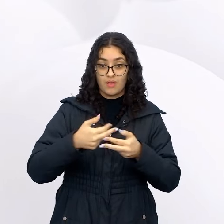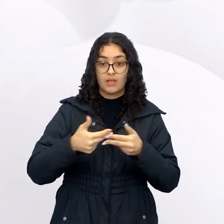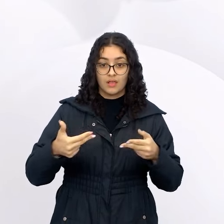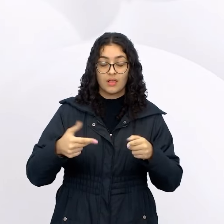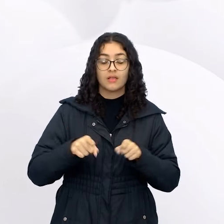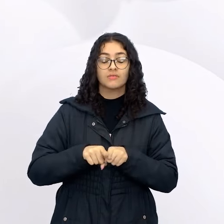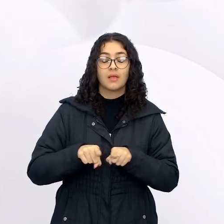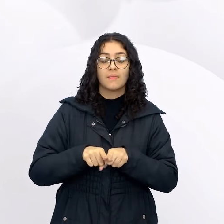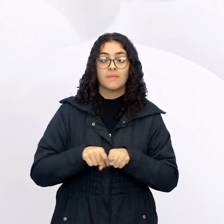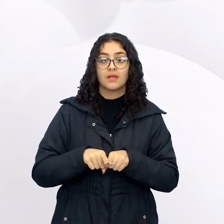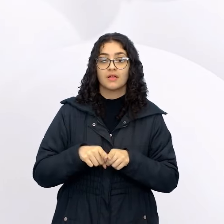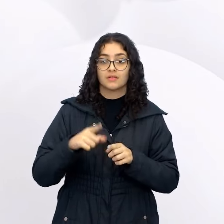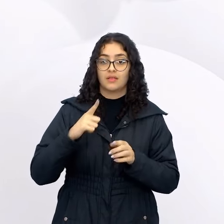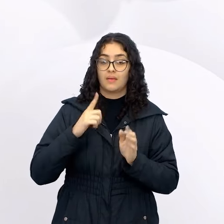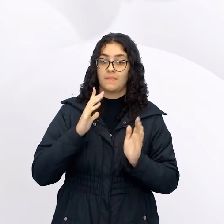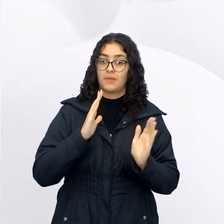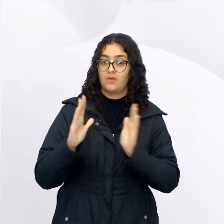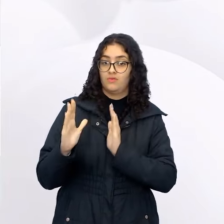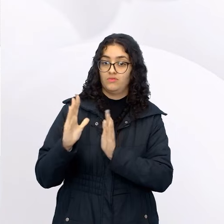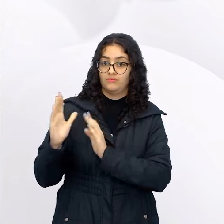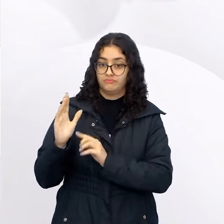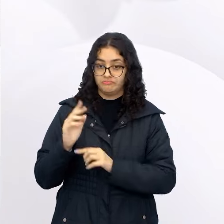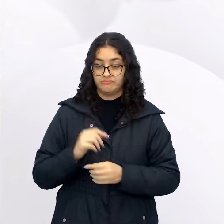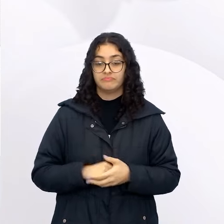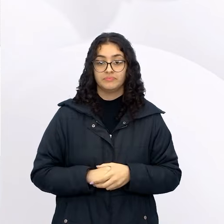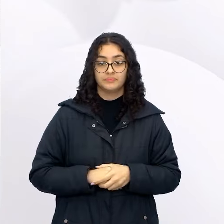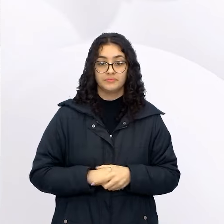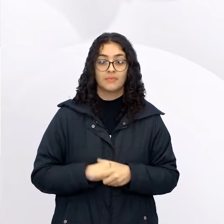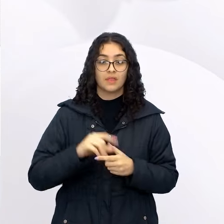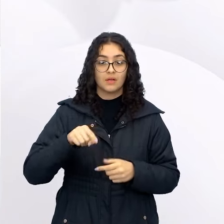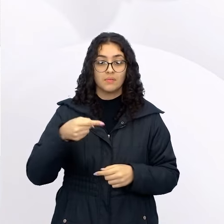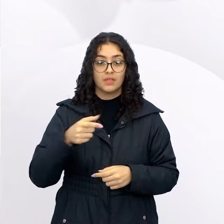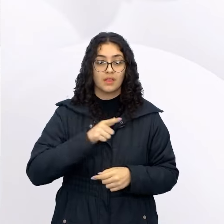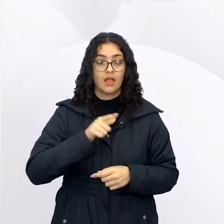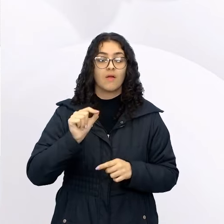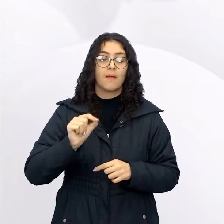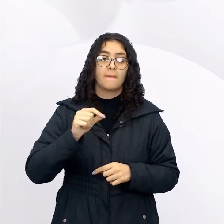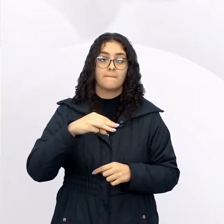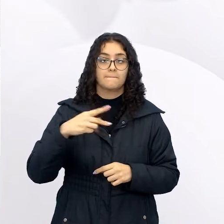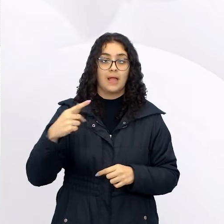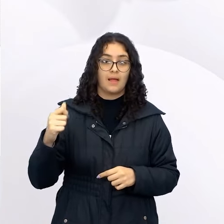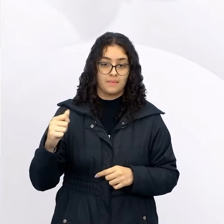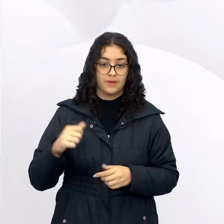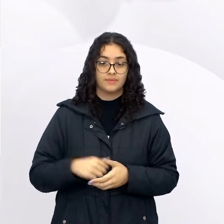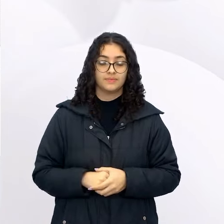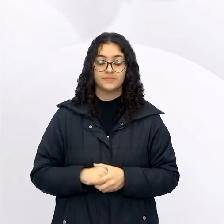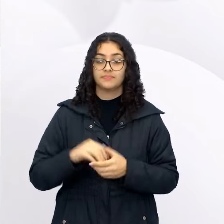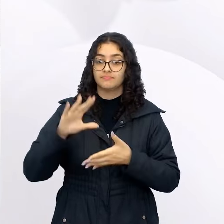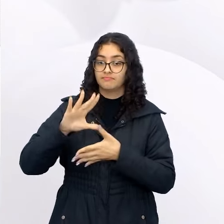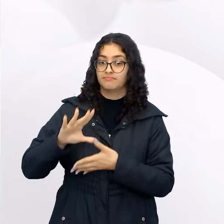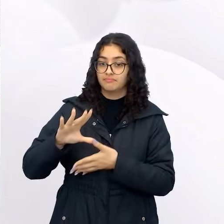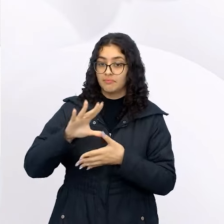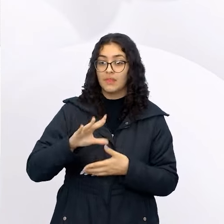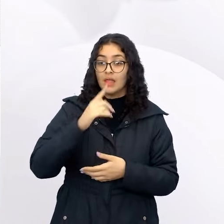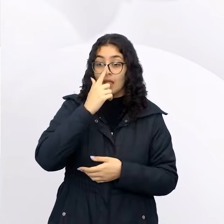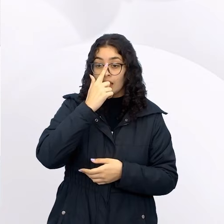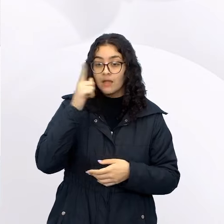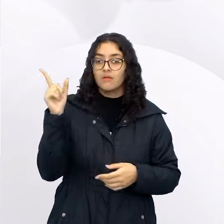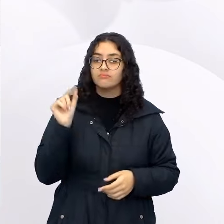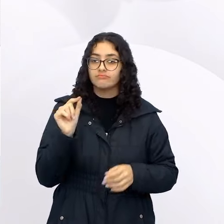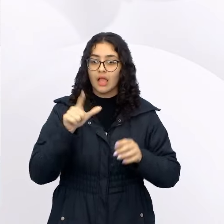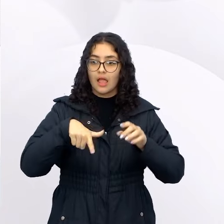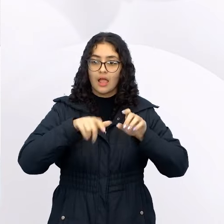revisão periódica. Em seguida, também temos o mapa, né, Terezinha? É que, na verdade, aí é um